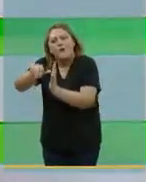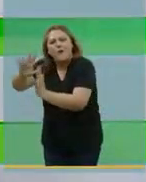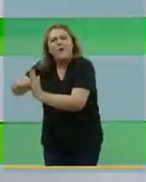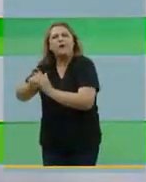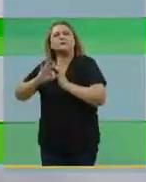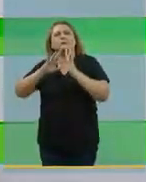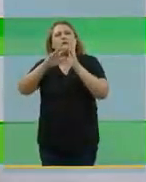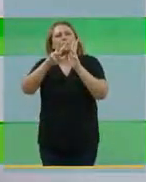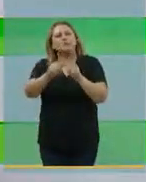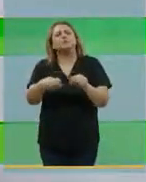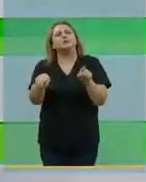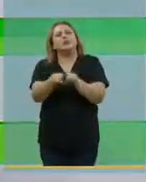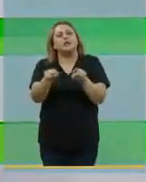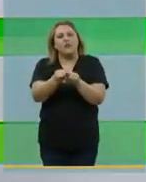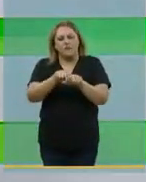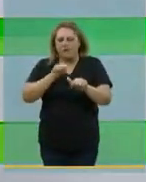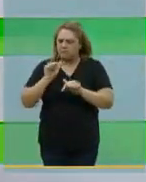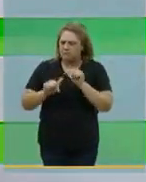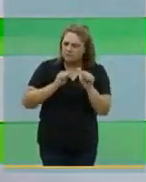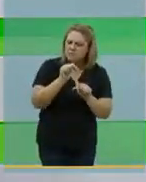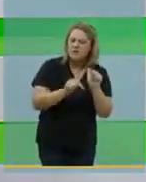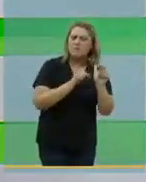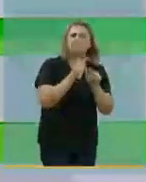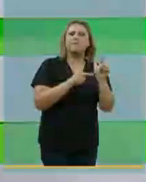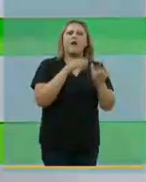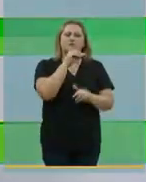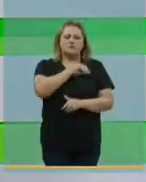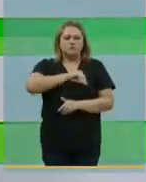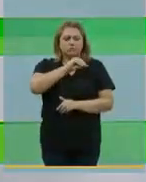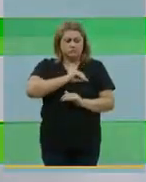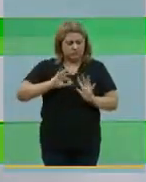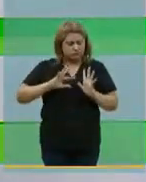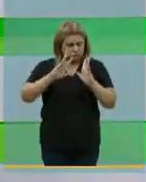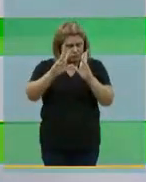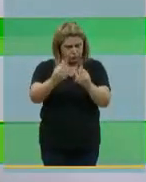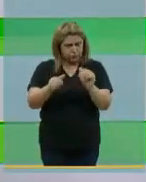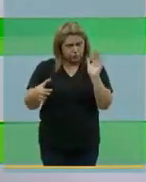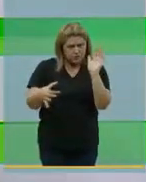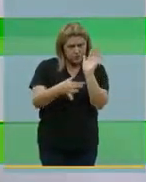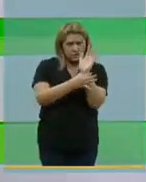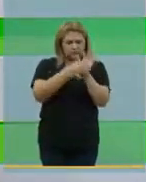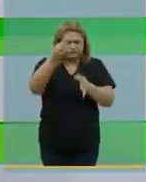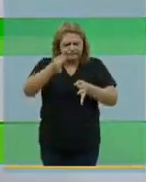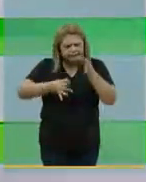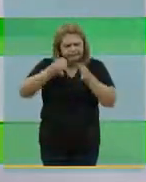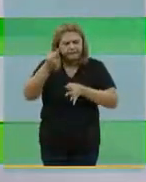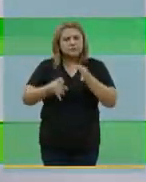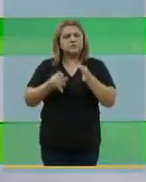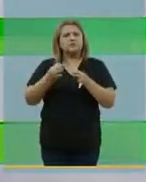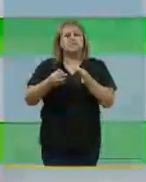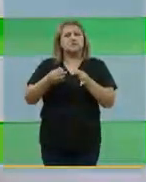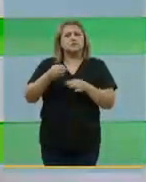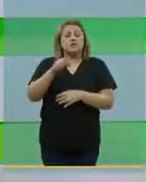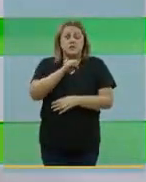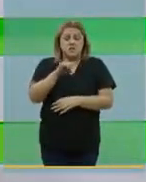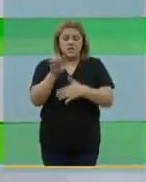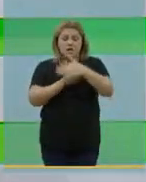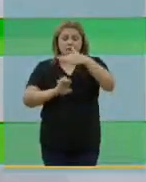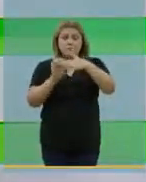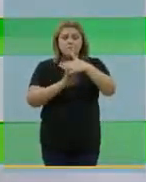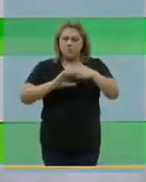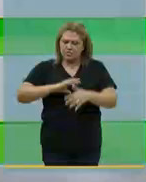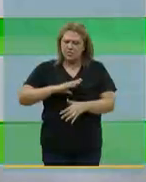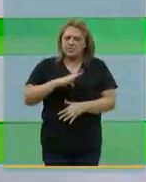emprego renda e receita pública regulação competente segurança jurídica para o empreendedor ter coragem de